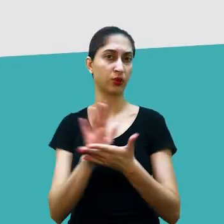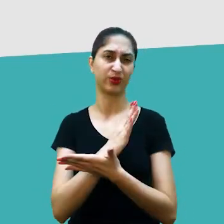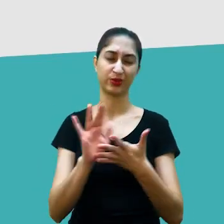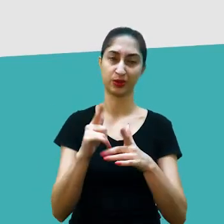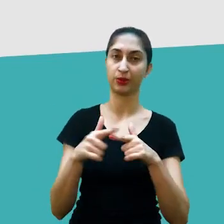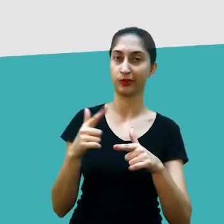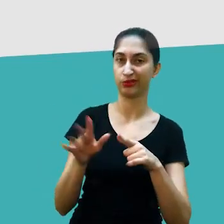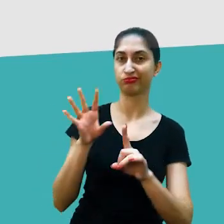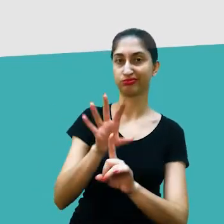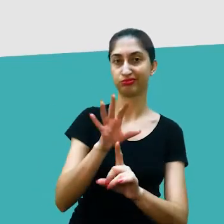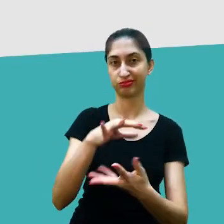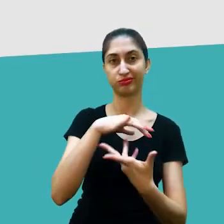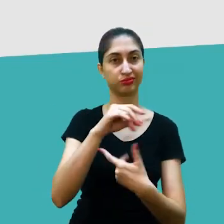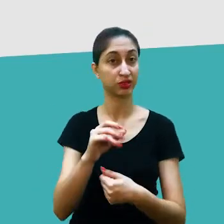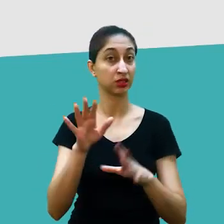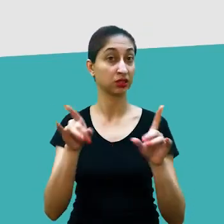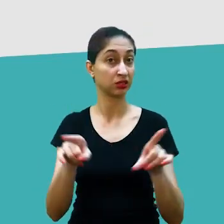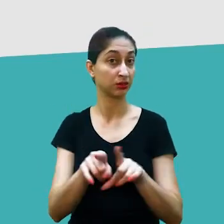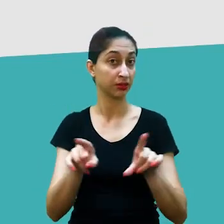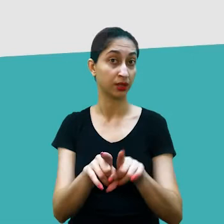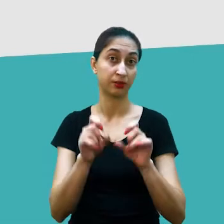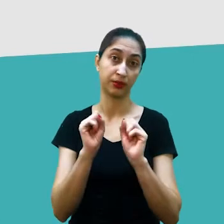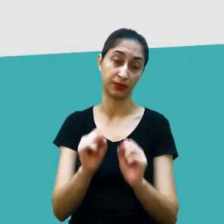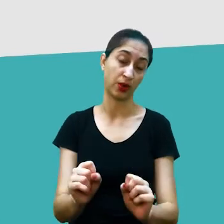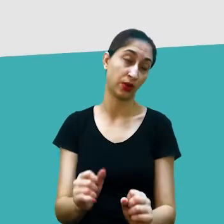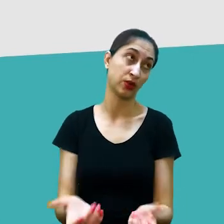o planeta, também pode ser uma grande